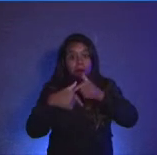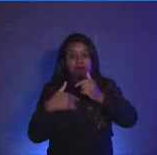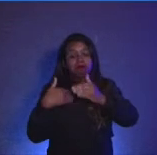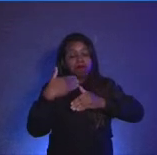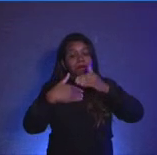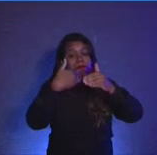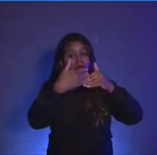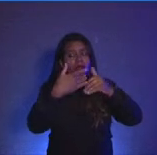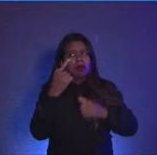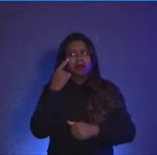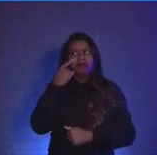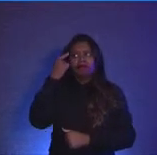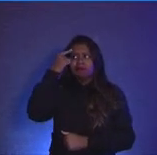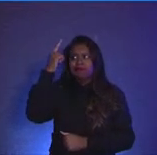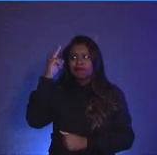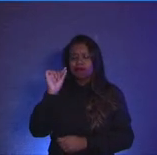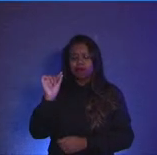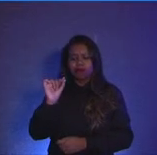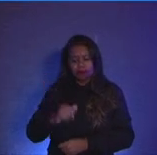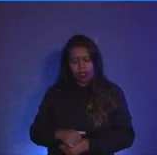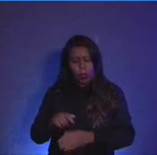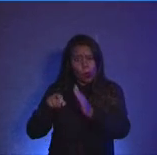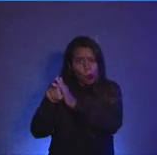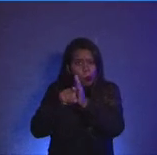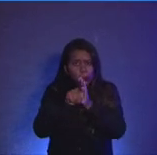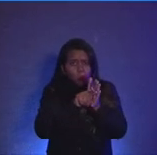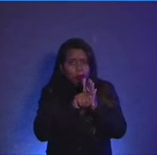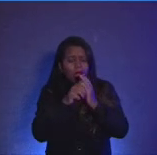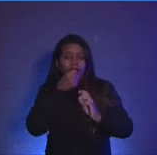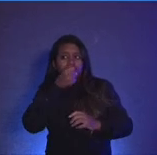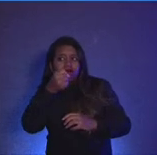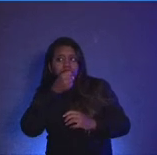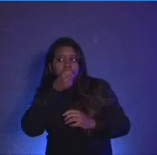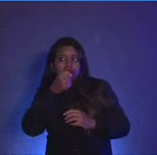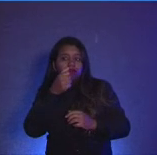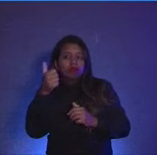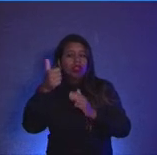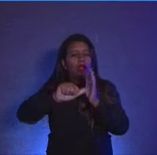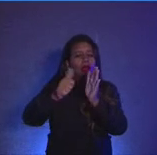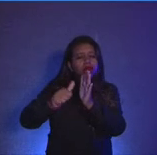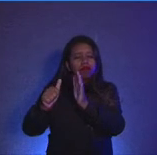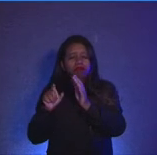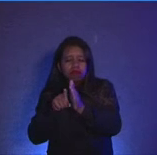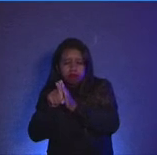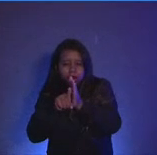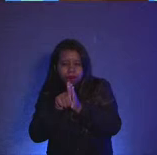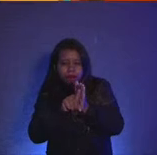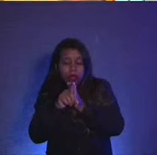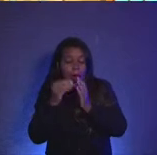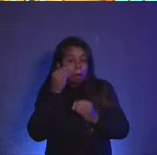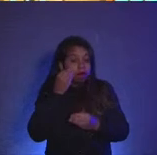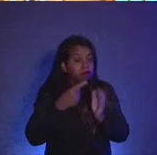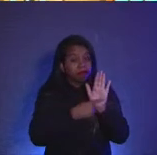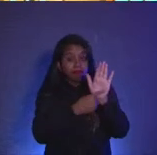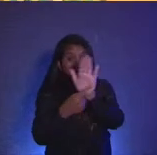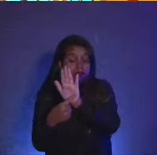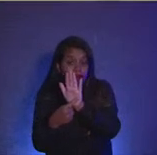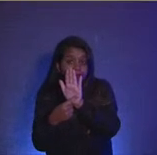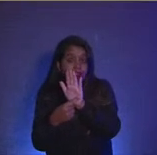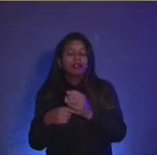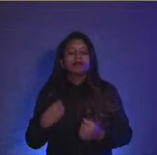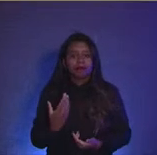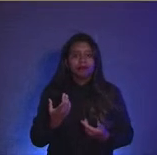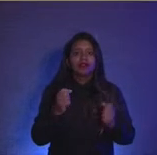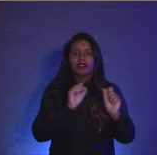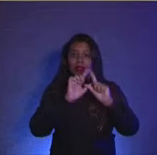né? Então, a gente ficou pensando, bom, será que tem alguma outra forma que a gente pode explorar essa informação? E aí a gente decidiu utilizar algumas